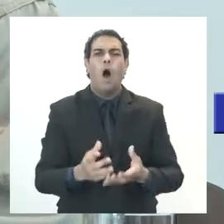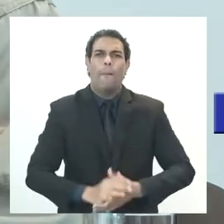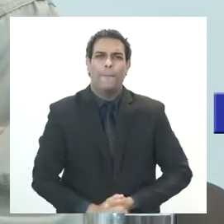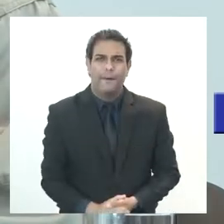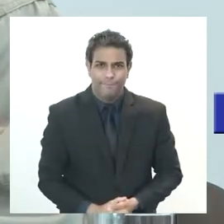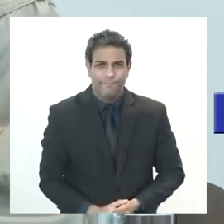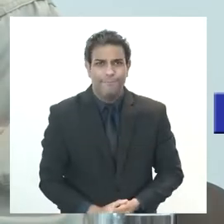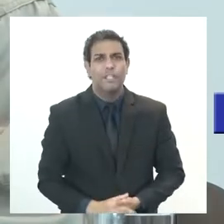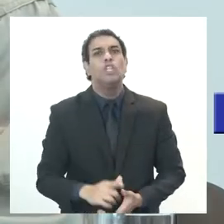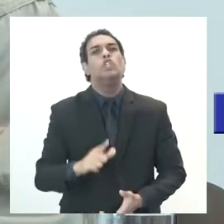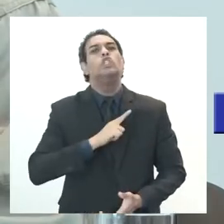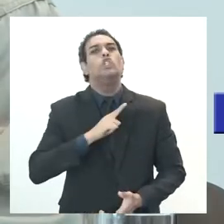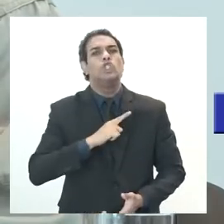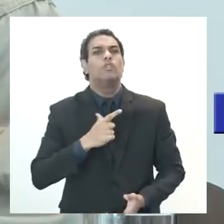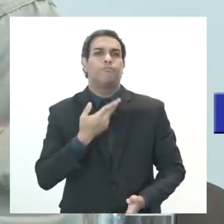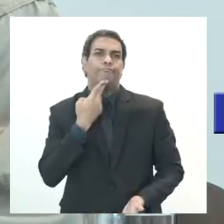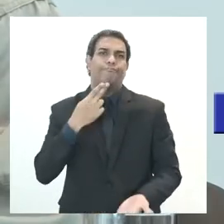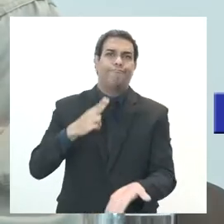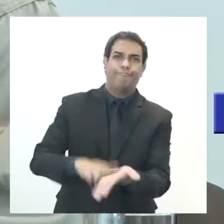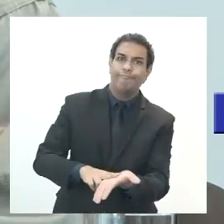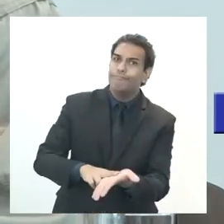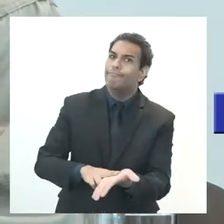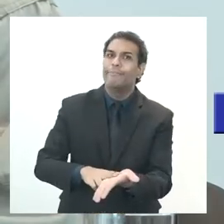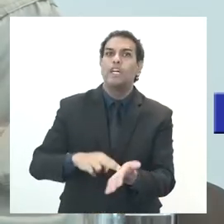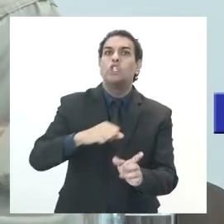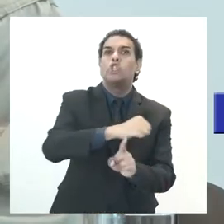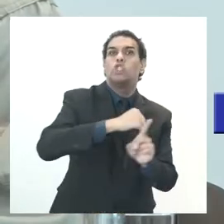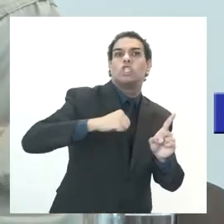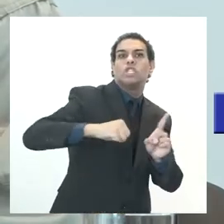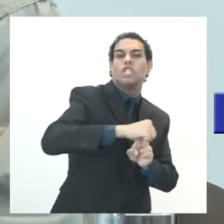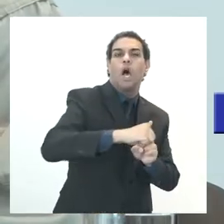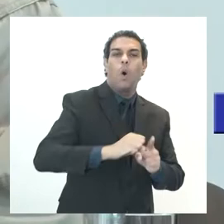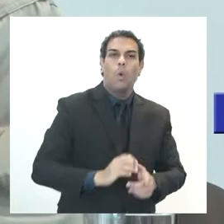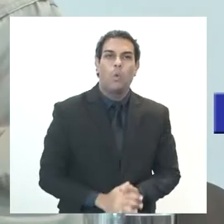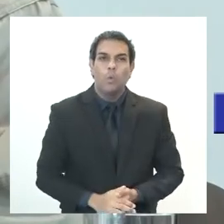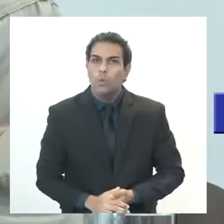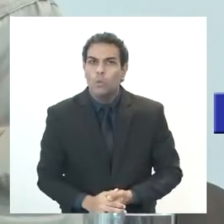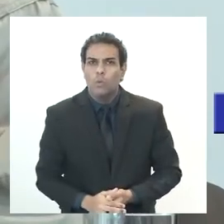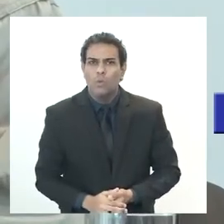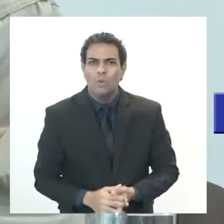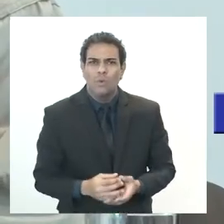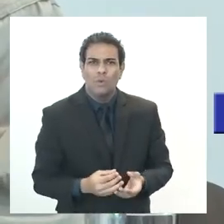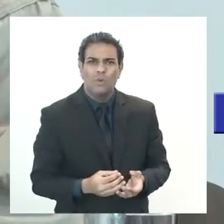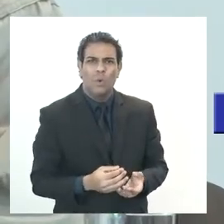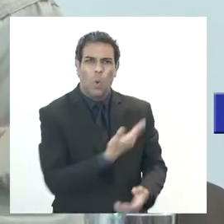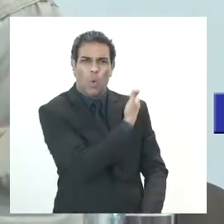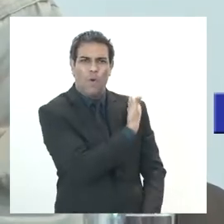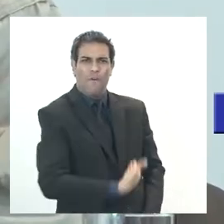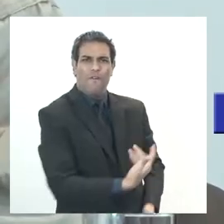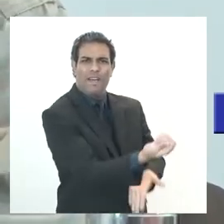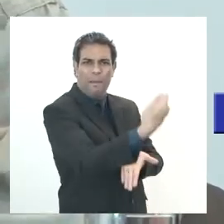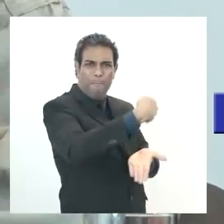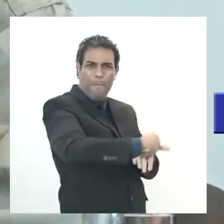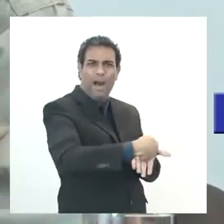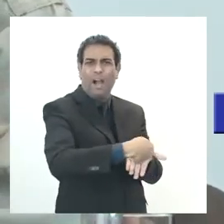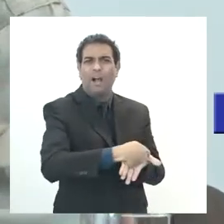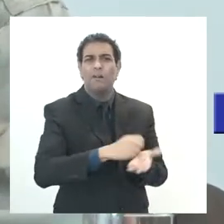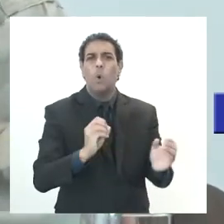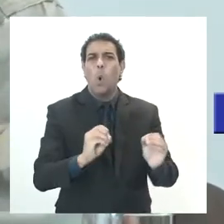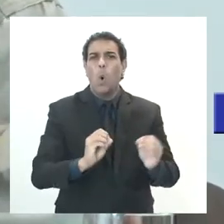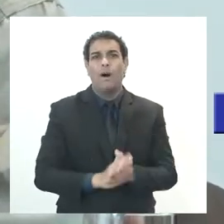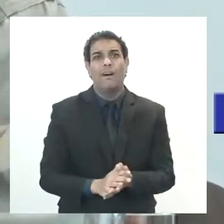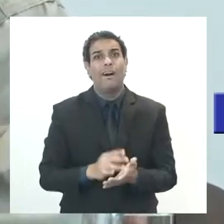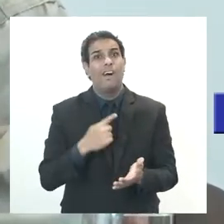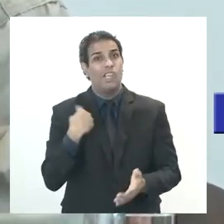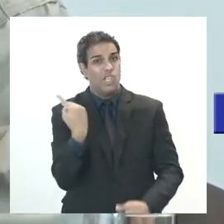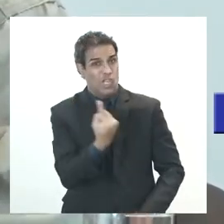era feito pelos Correios a custo social não tinha custo para União companheiros então quando a gente fala